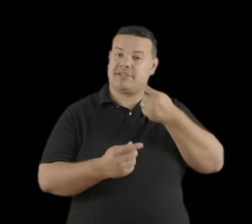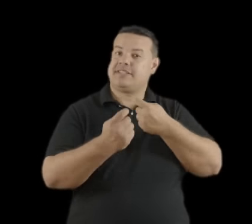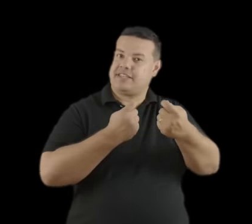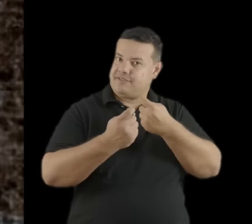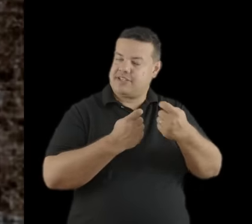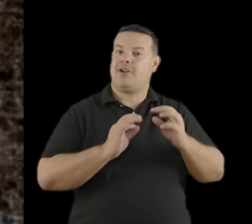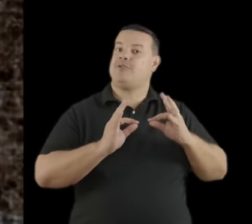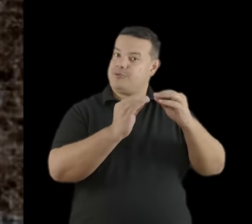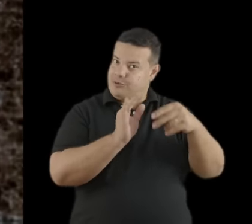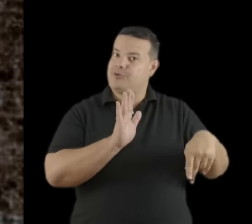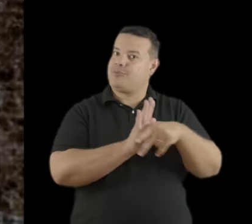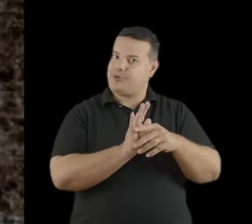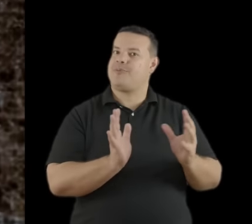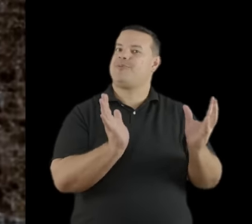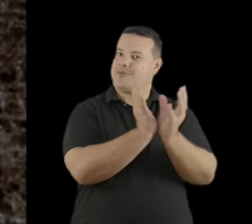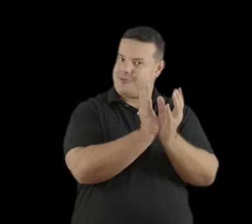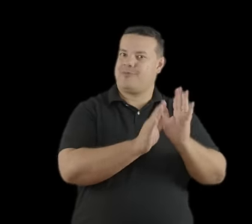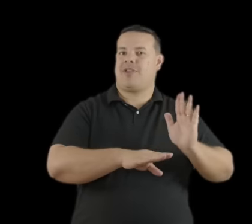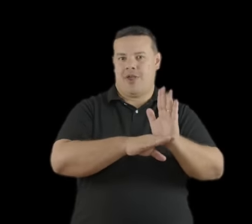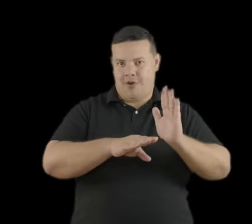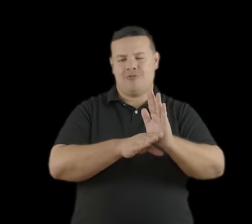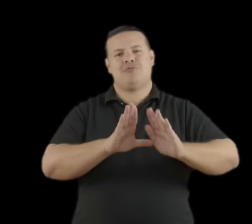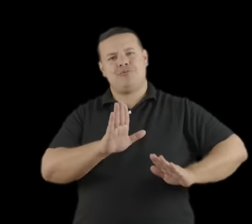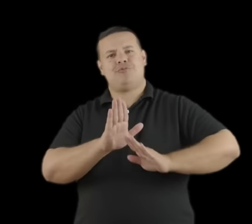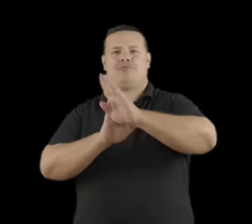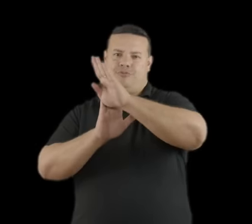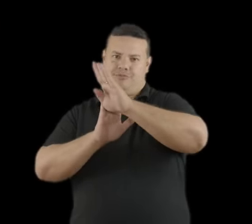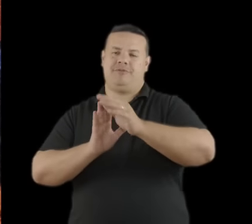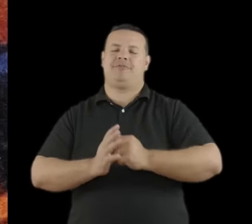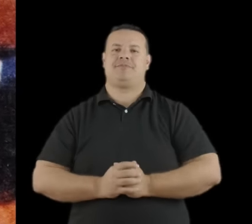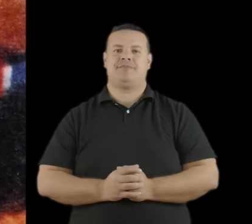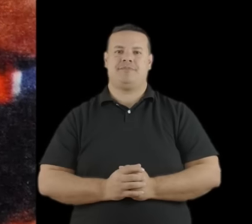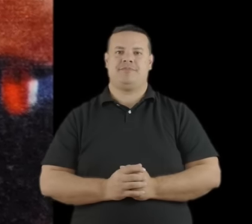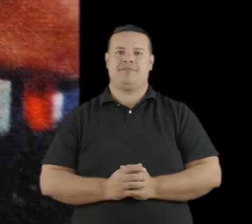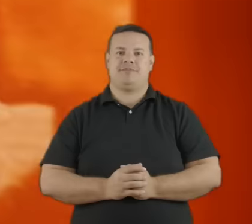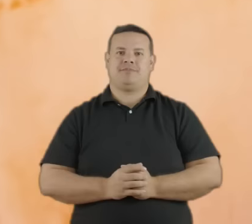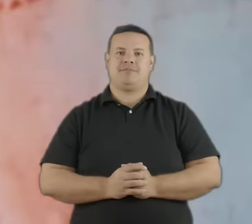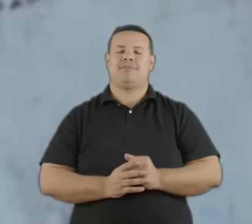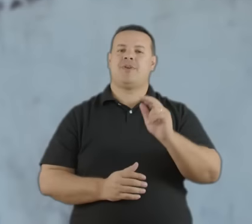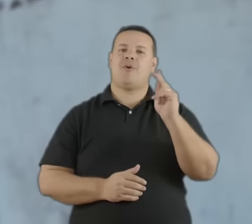entrevistados, todos personagens que ajudaram a construir essa trajetória de sucesso.